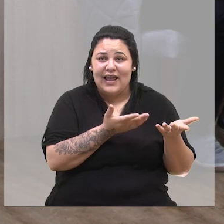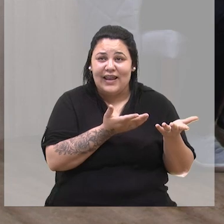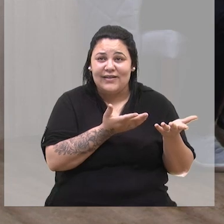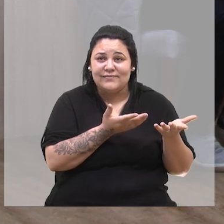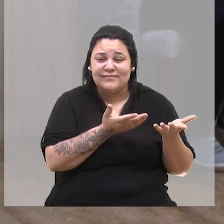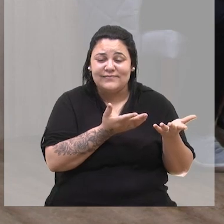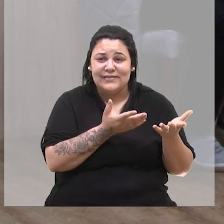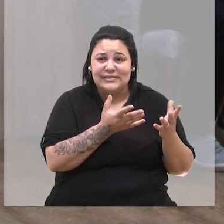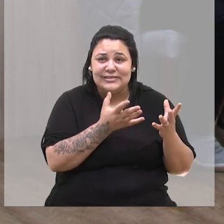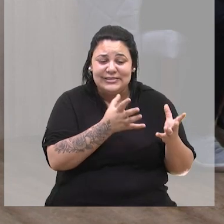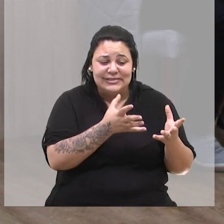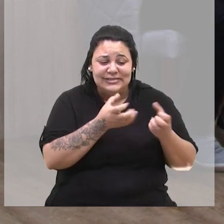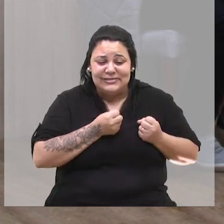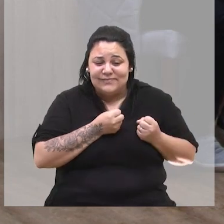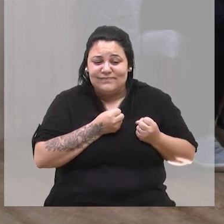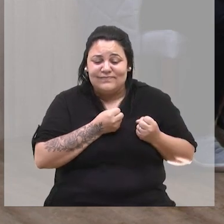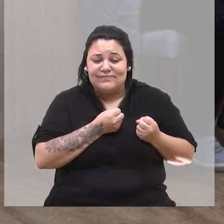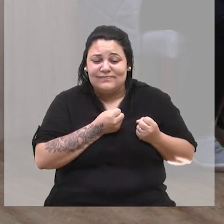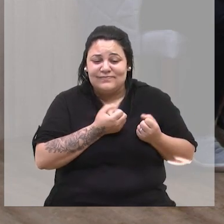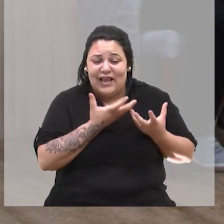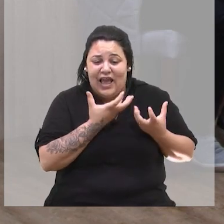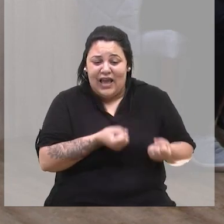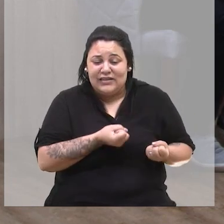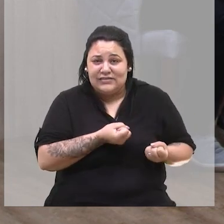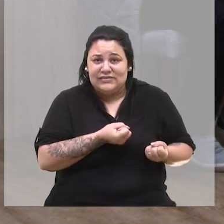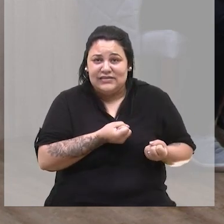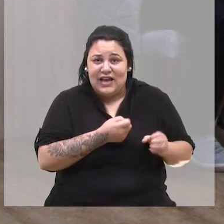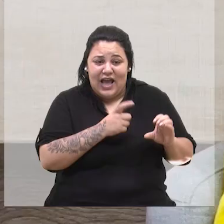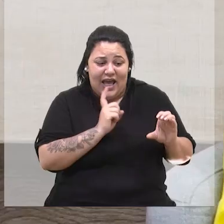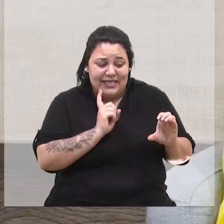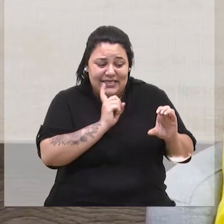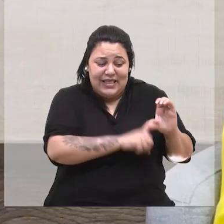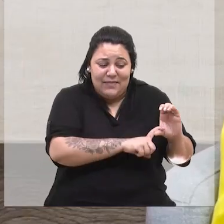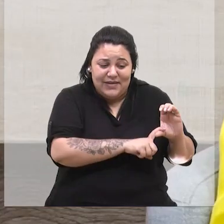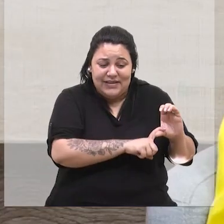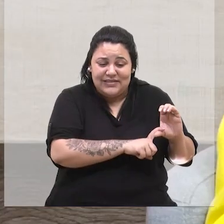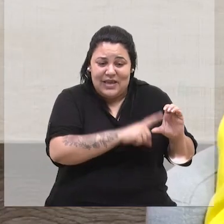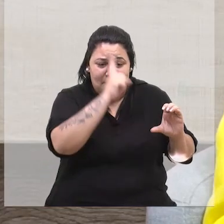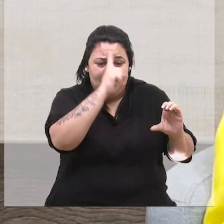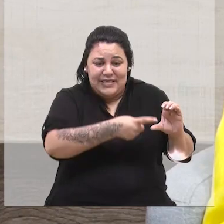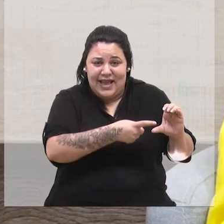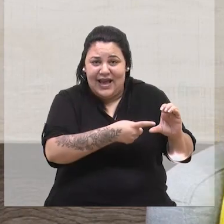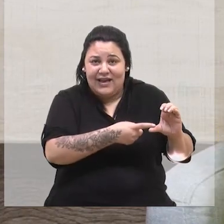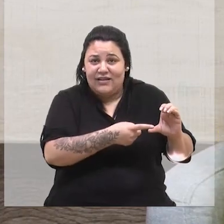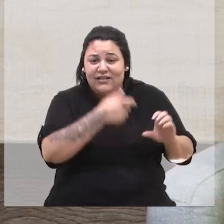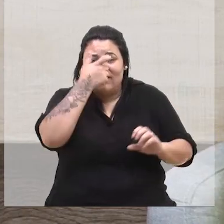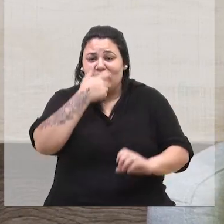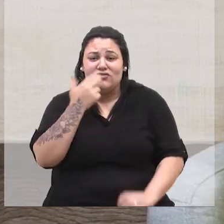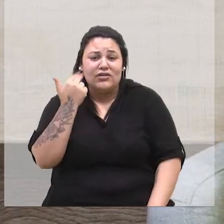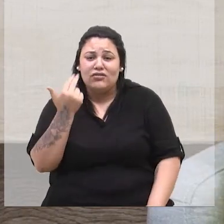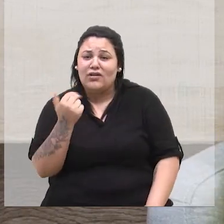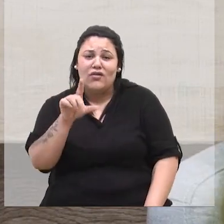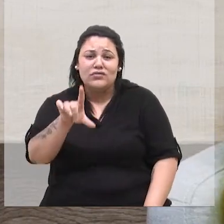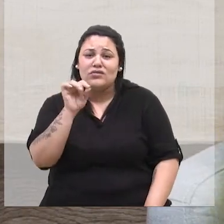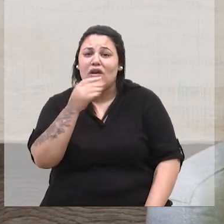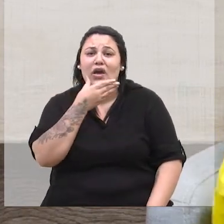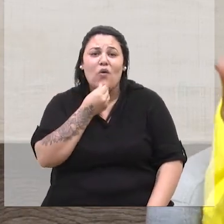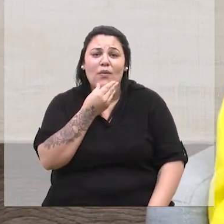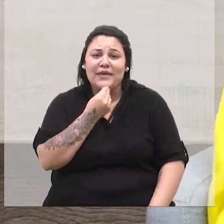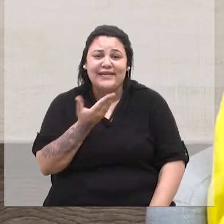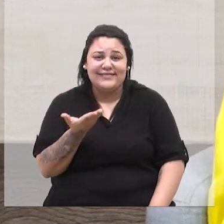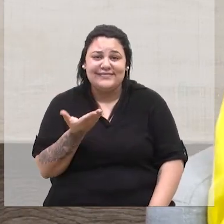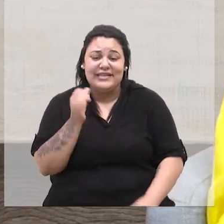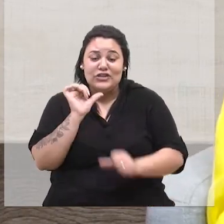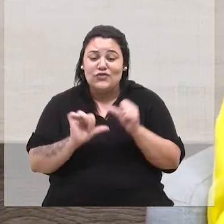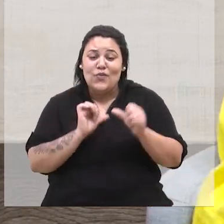tanto a dependência e a subordinação, que acha natural eleger os homens para as funções que elas são